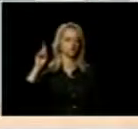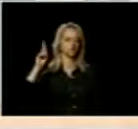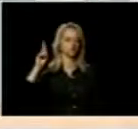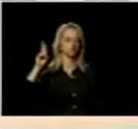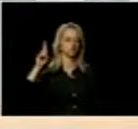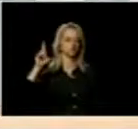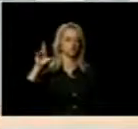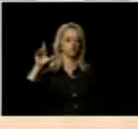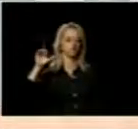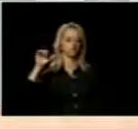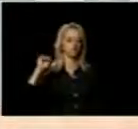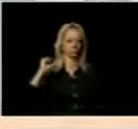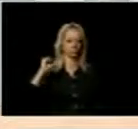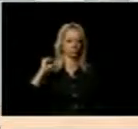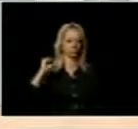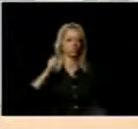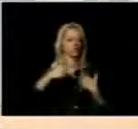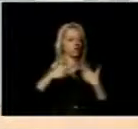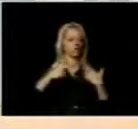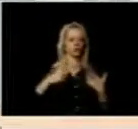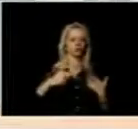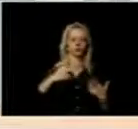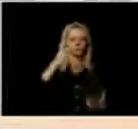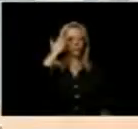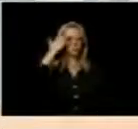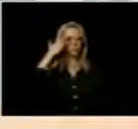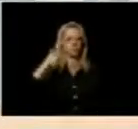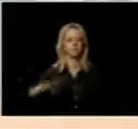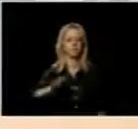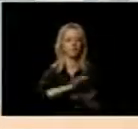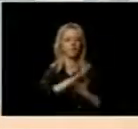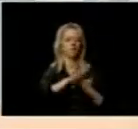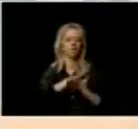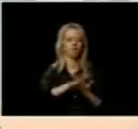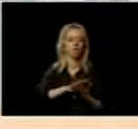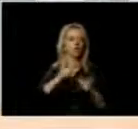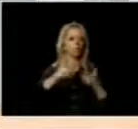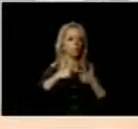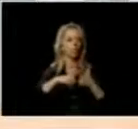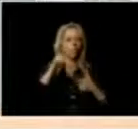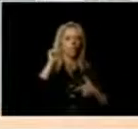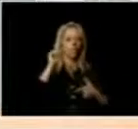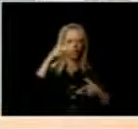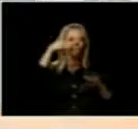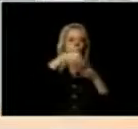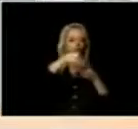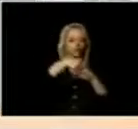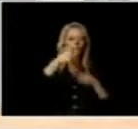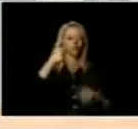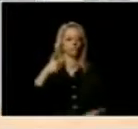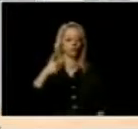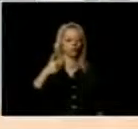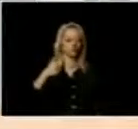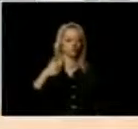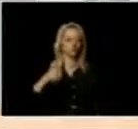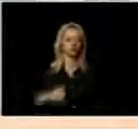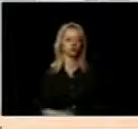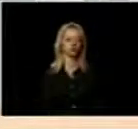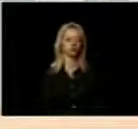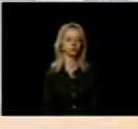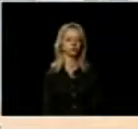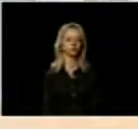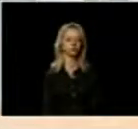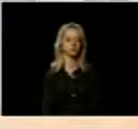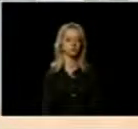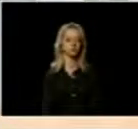Não se discutia o orçamento. E esta casa não tinha acúmulo de discussão de orçamento. Não é só essa casa, não. As câmaras municipais